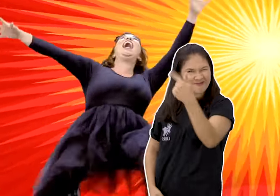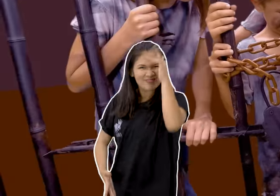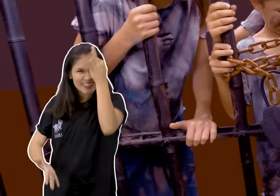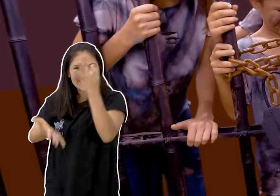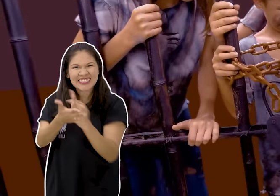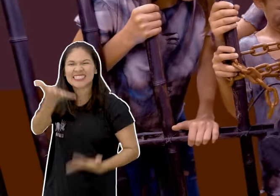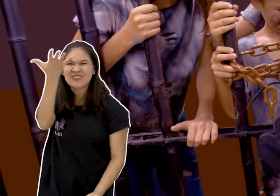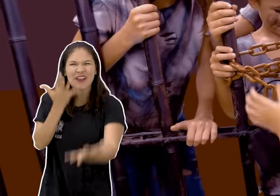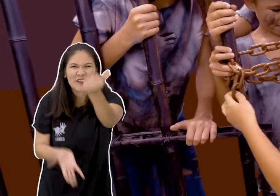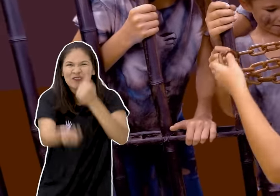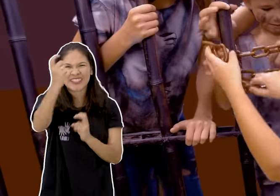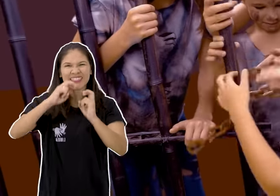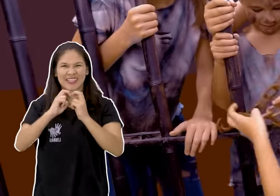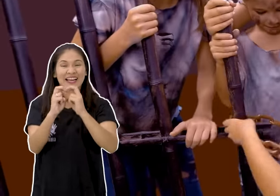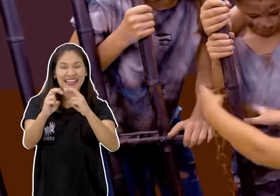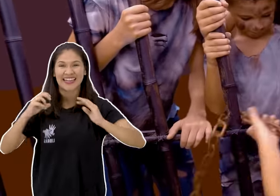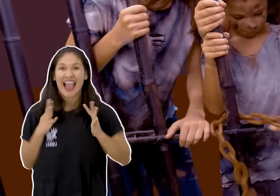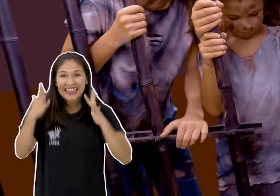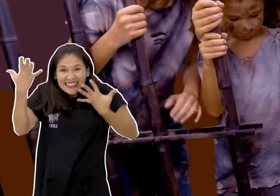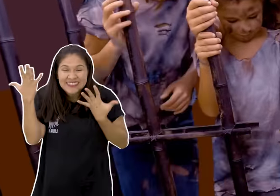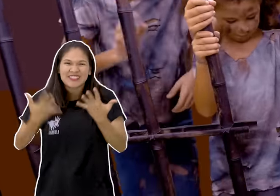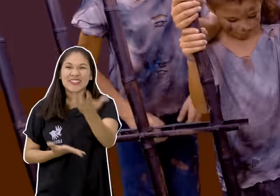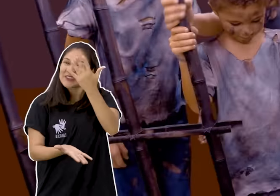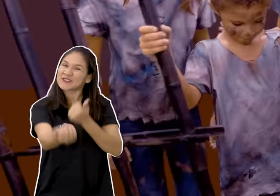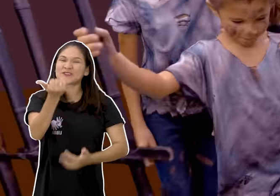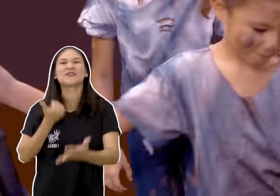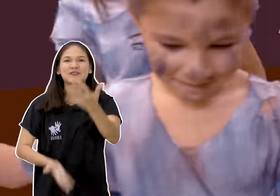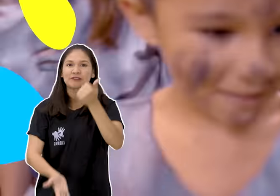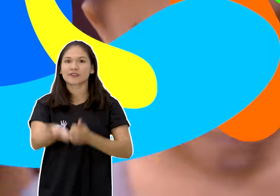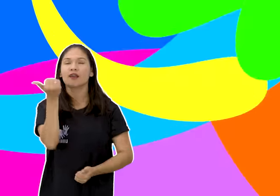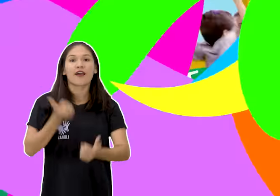a nossa fé. Então vem no trem da alegria que eu vou te